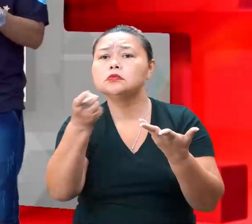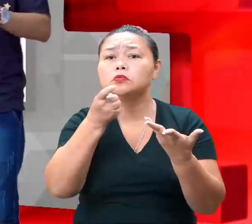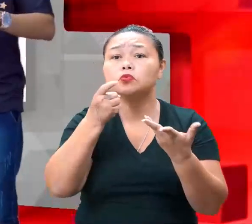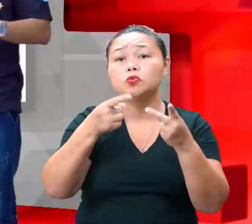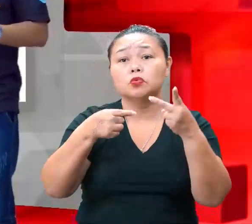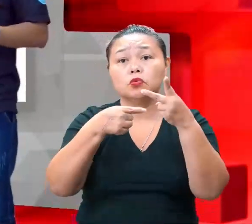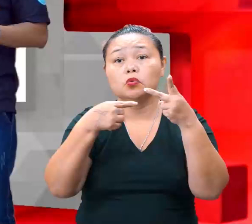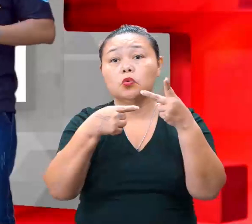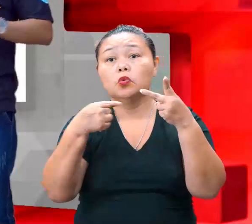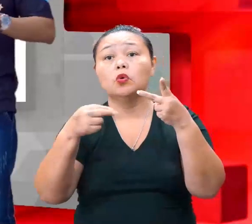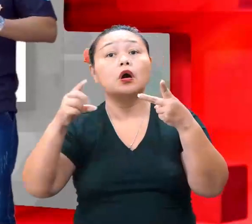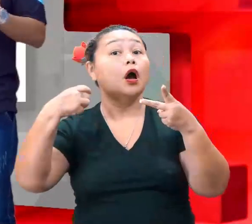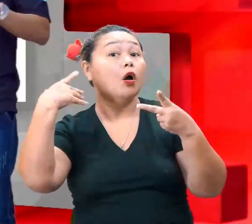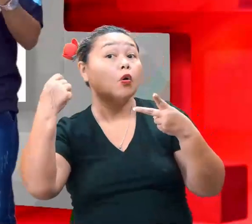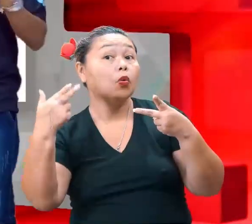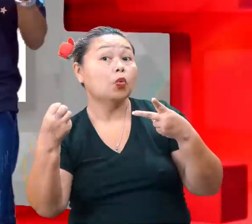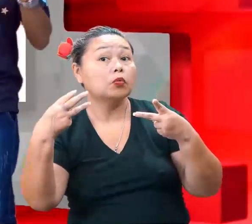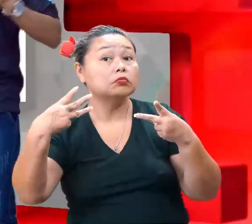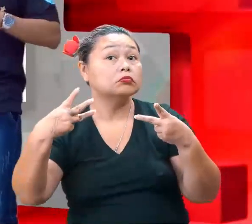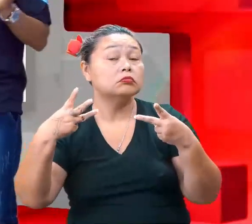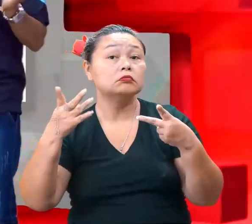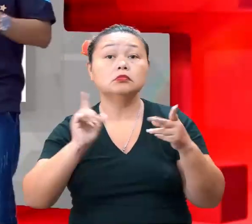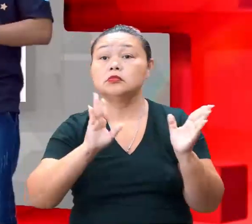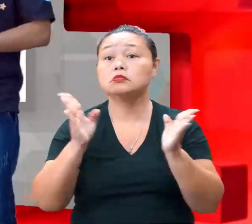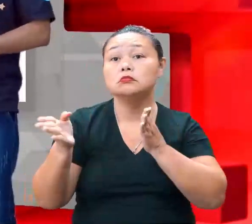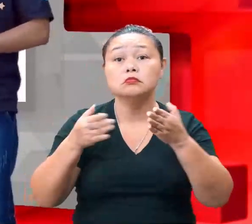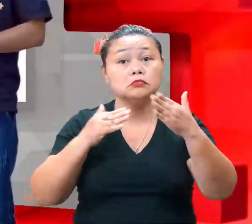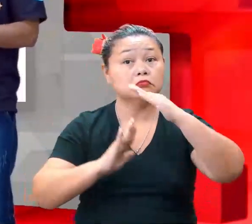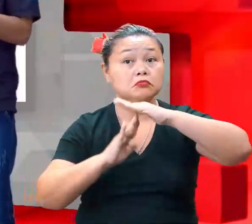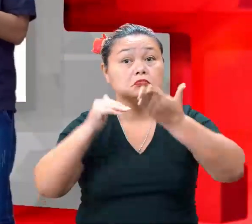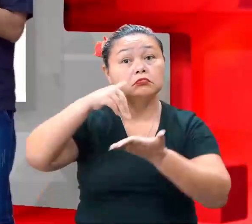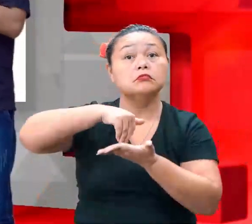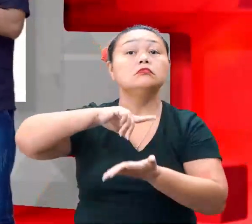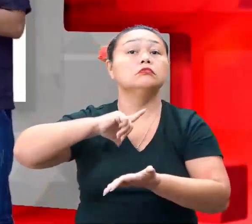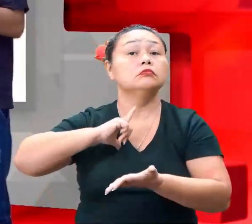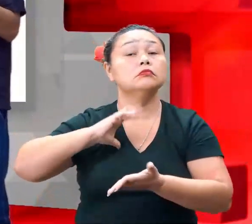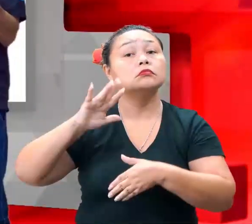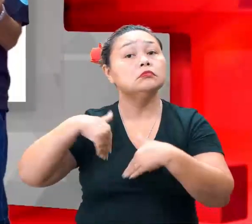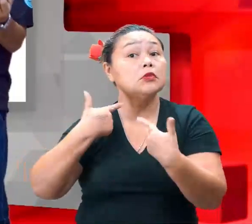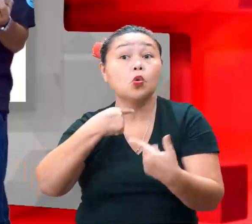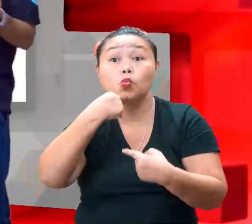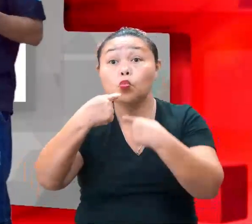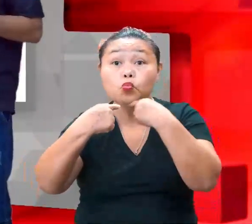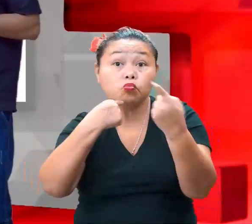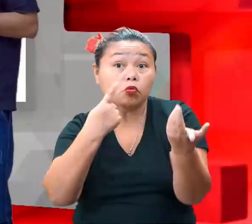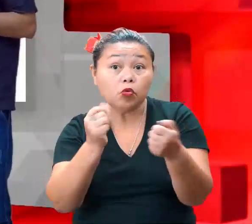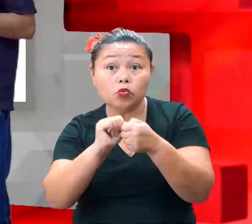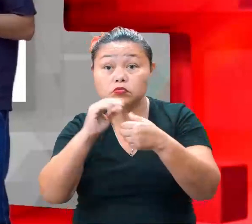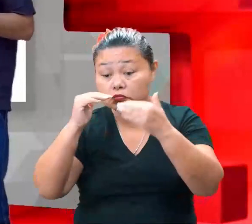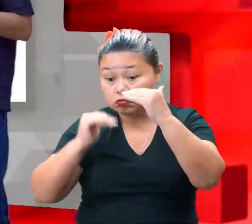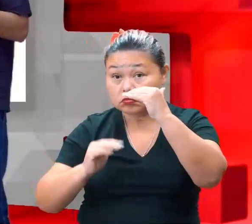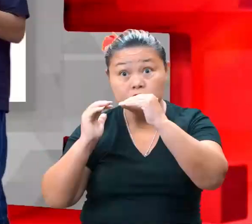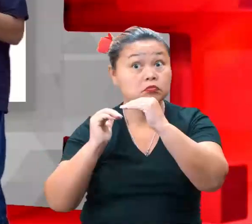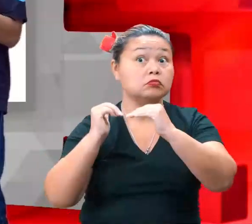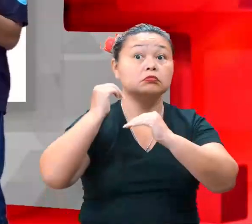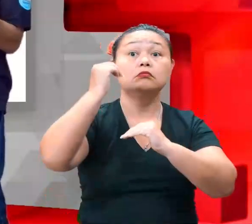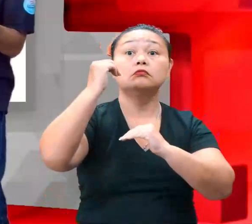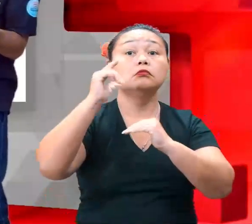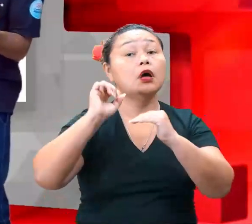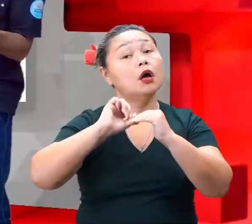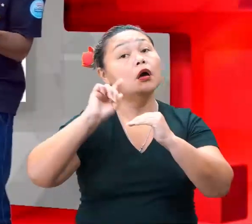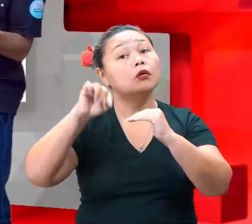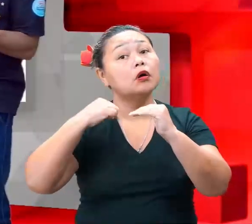ou igual a 3? Não tem mais uns limites superiores. Então, quer dizer, quando não der limite ou inferior ou superior, ou seja, quando ele